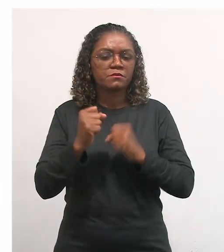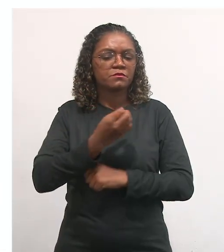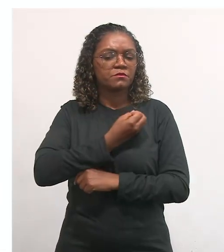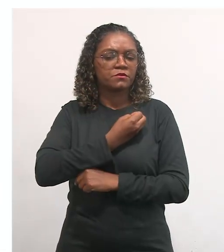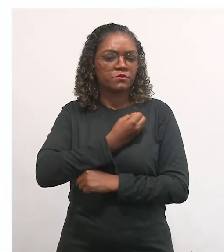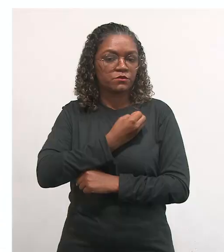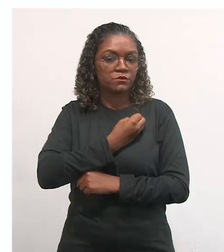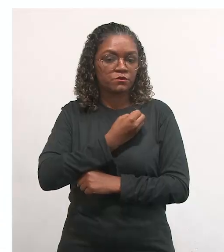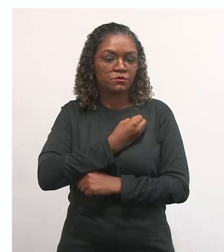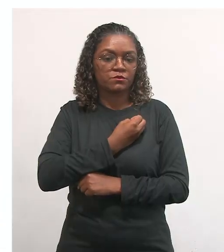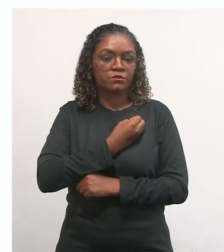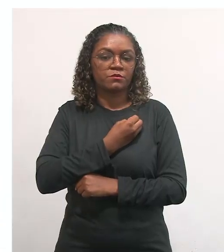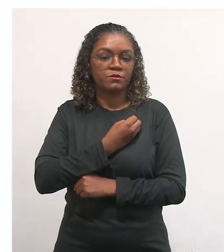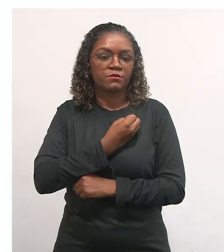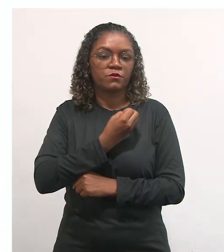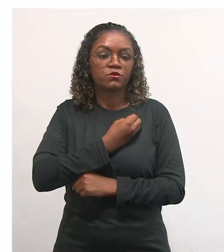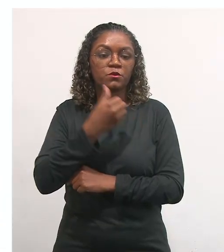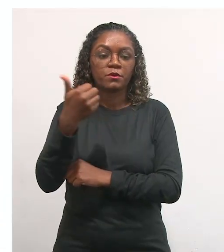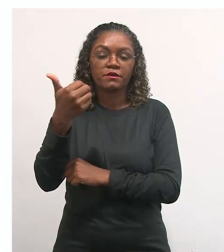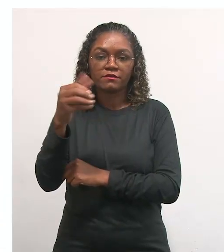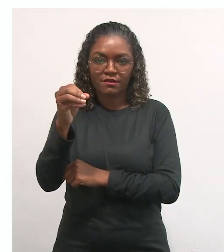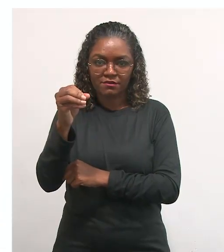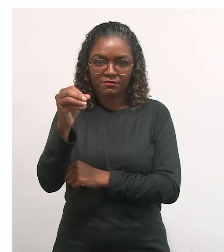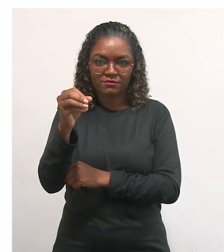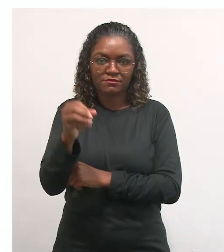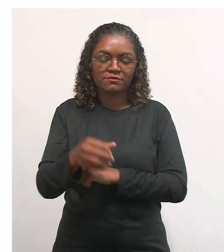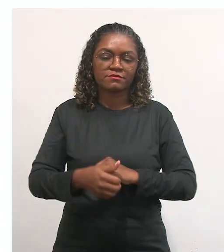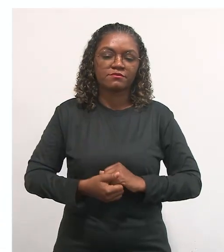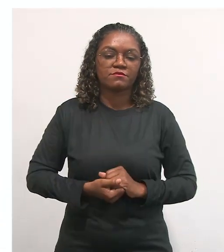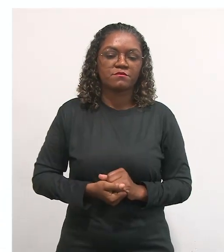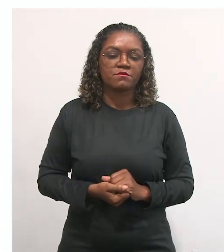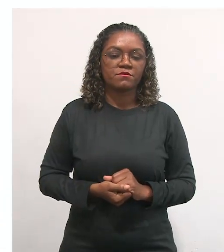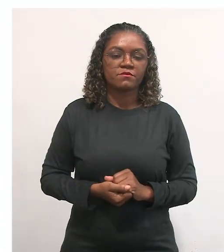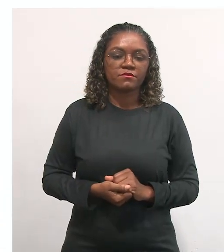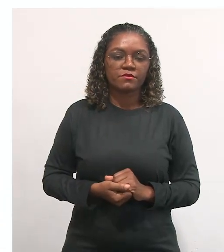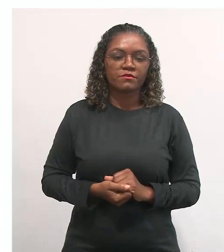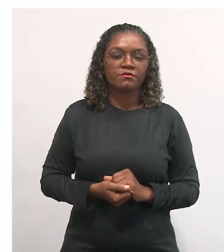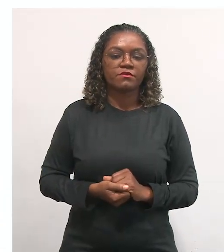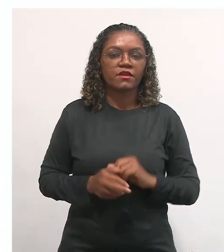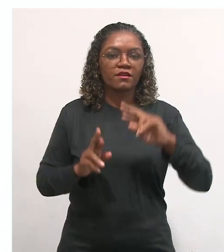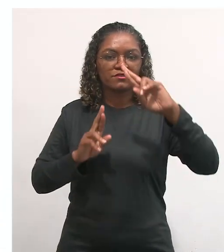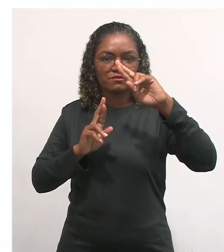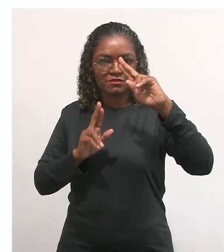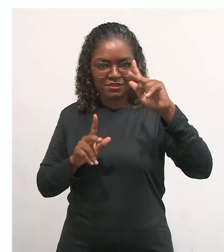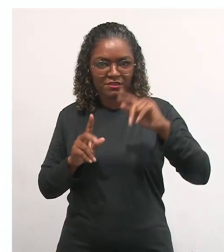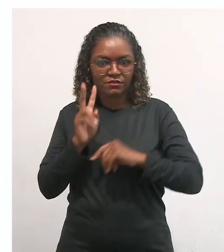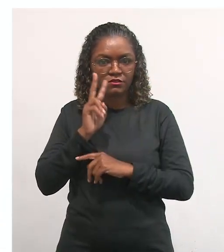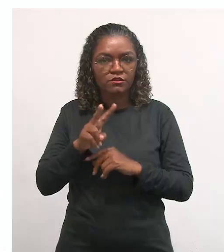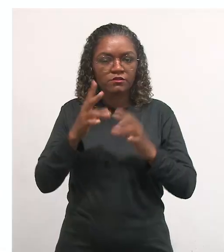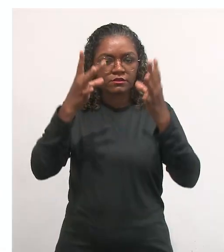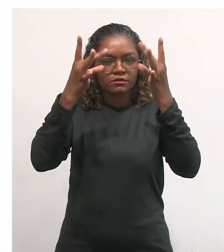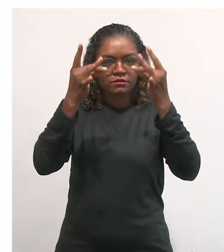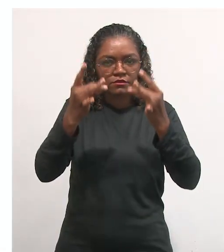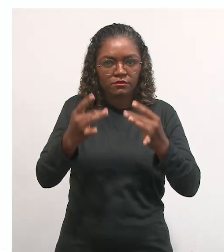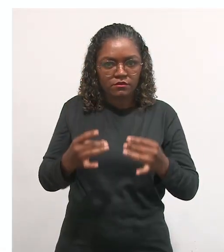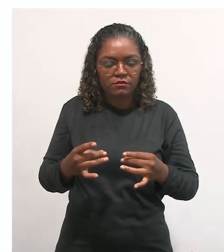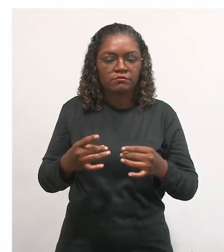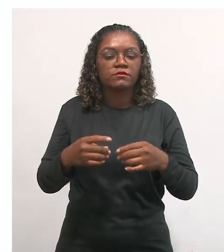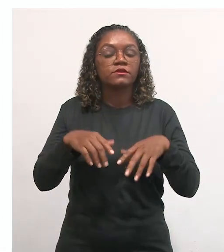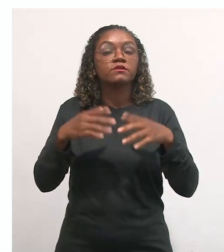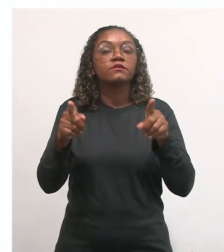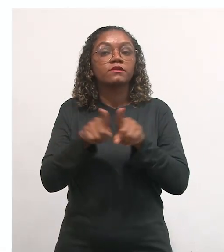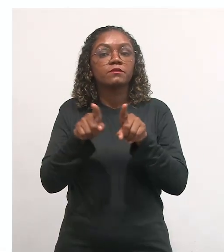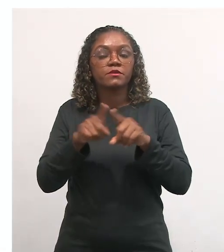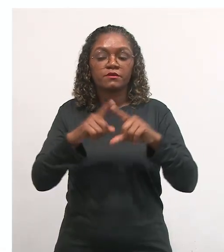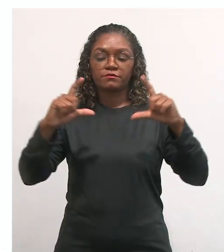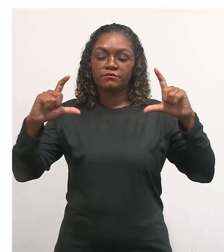tá tamanho 12 esse texto aqui tá no tamanho 12 esse aqui tá no tamanho 10 tá Então observa esses detalhes indicar